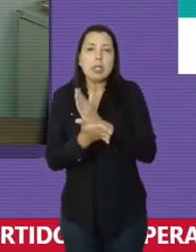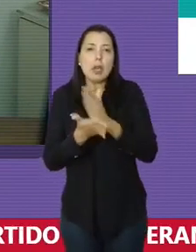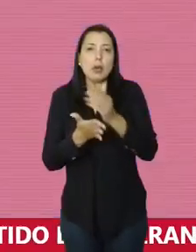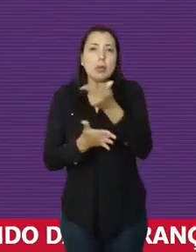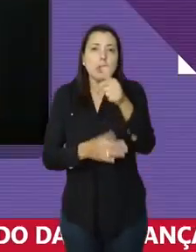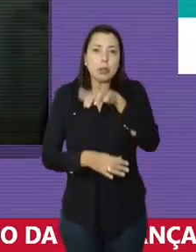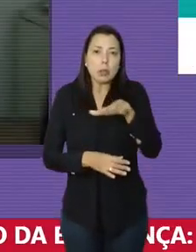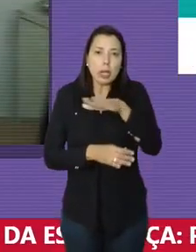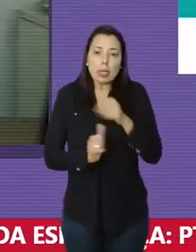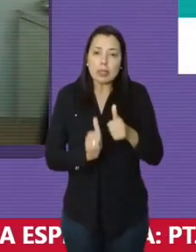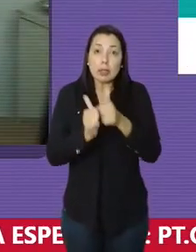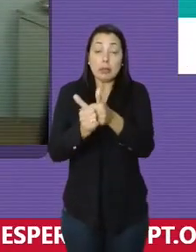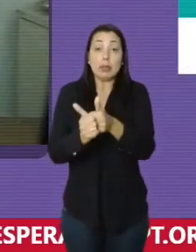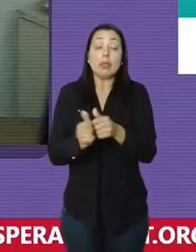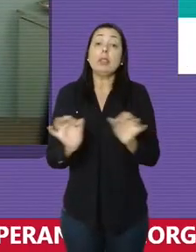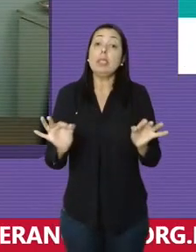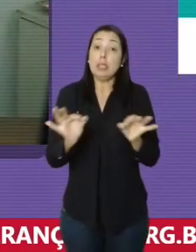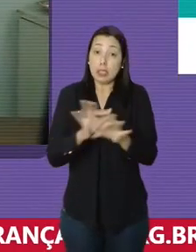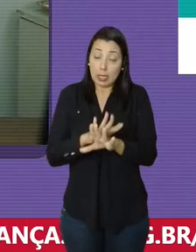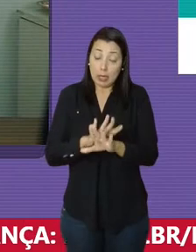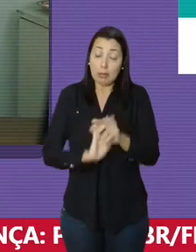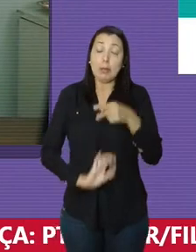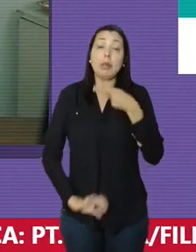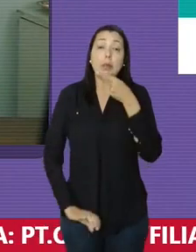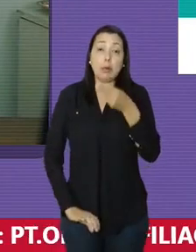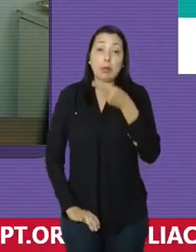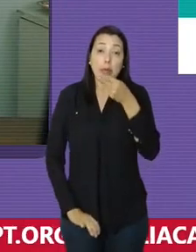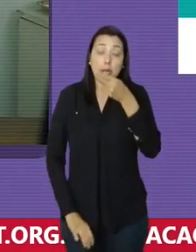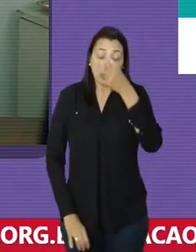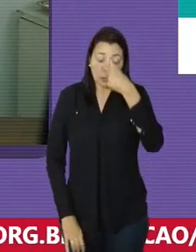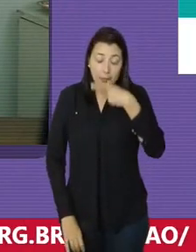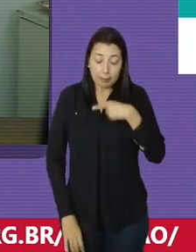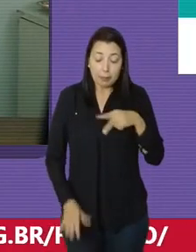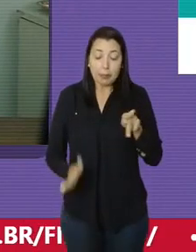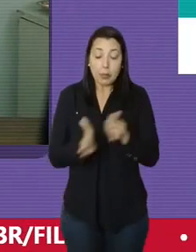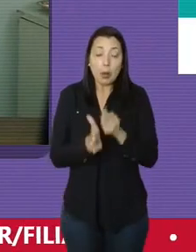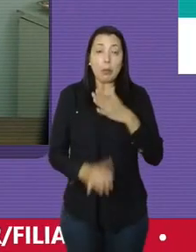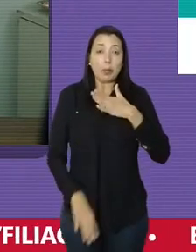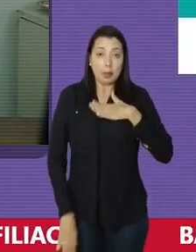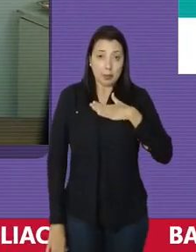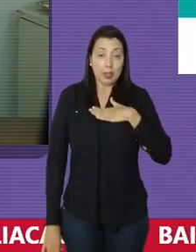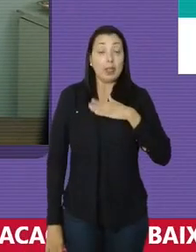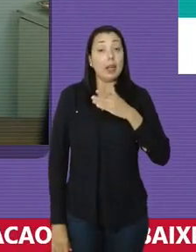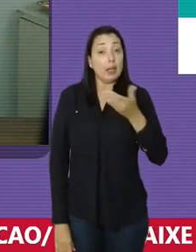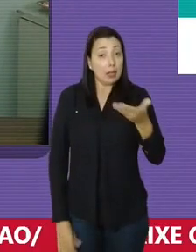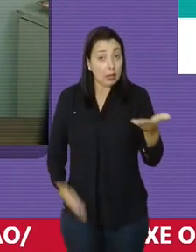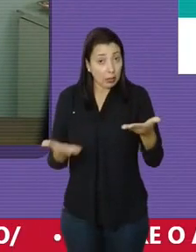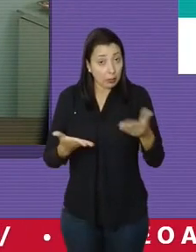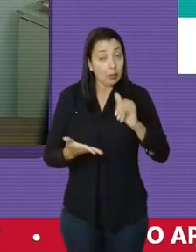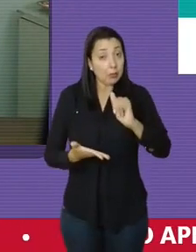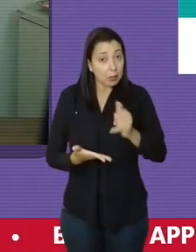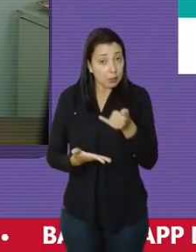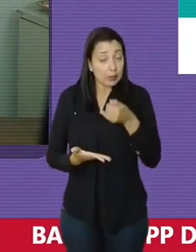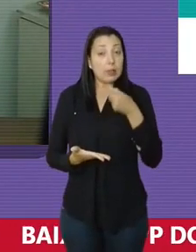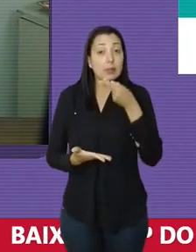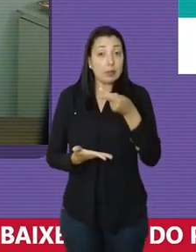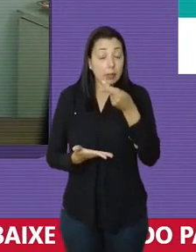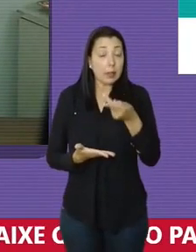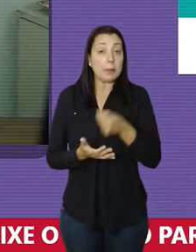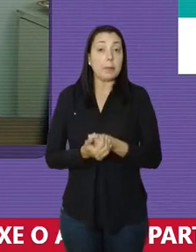seus seguidores. Encerro com um depoimento pessoal, que considero oportuno neste momento em que